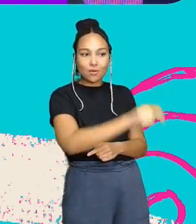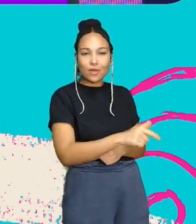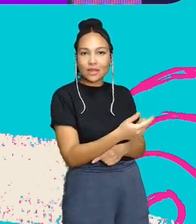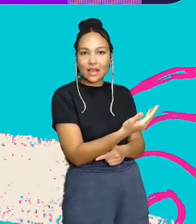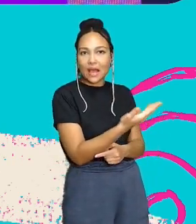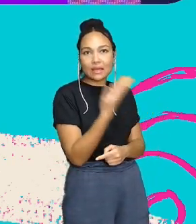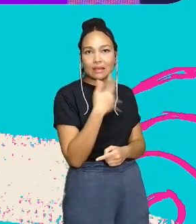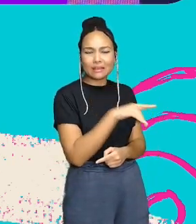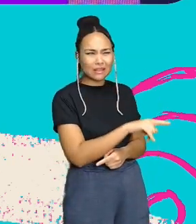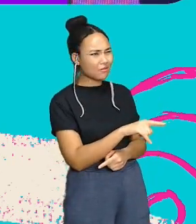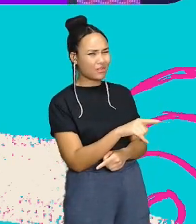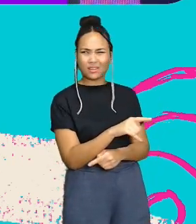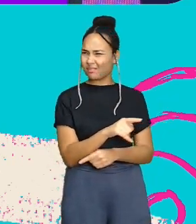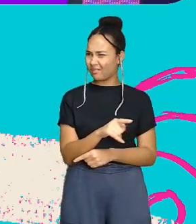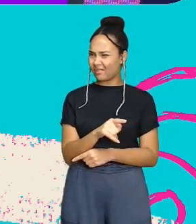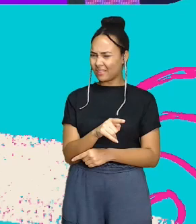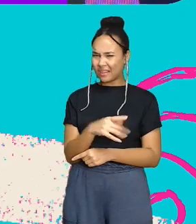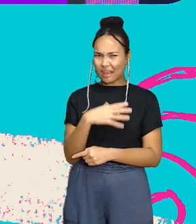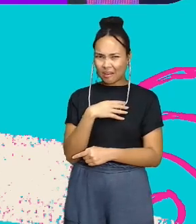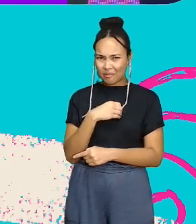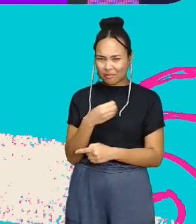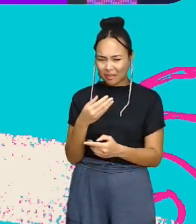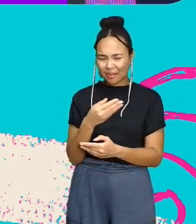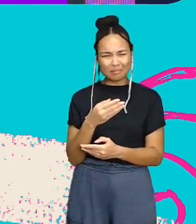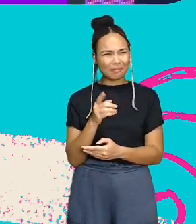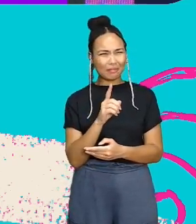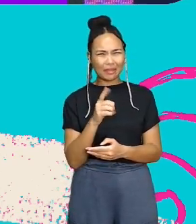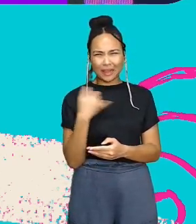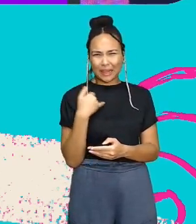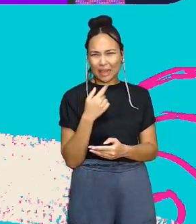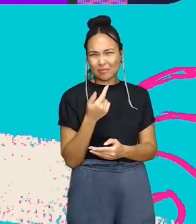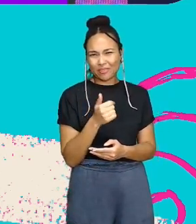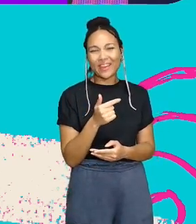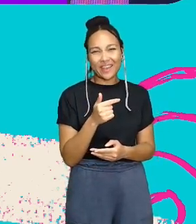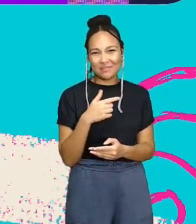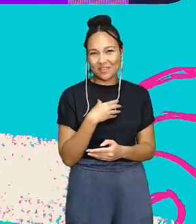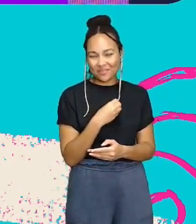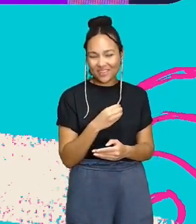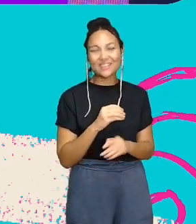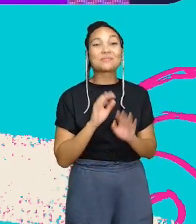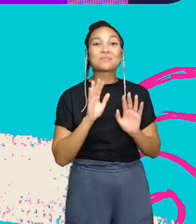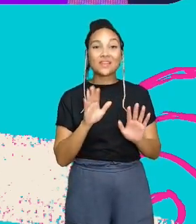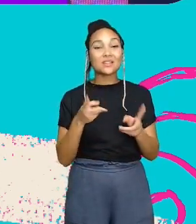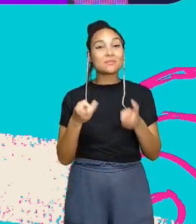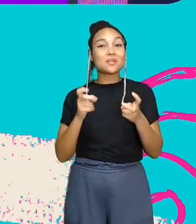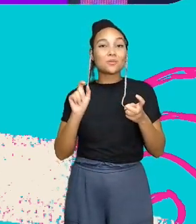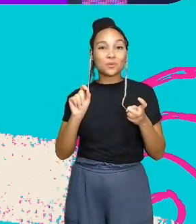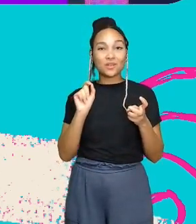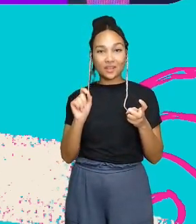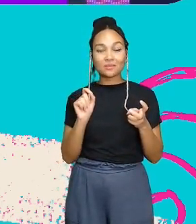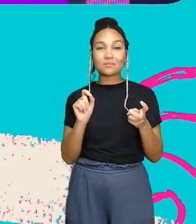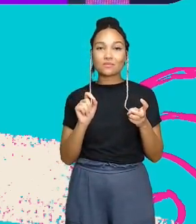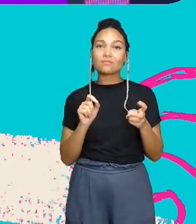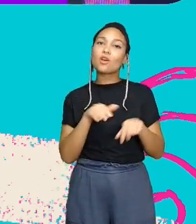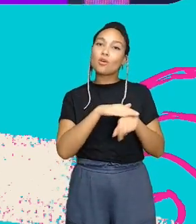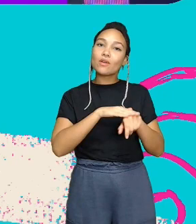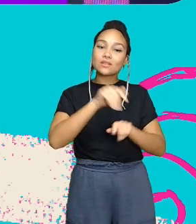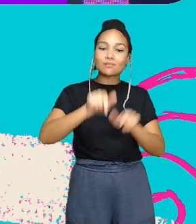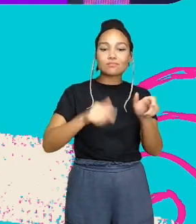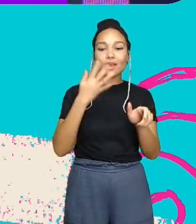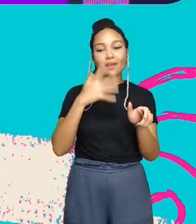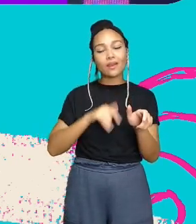acho que eu não tive filho tão cedo. Mas eu tenho visto, assim, conversando com os meninos, o